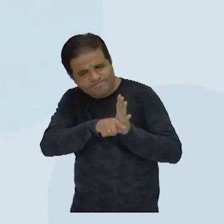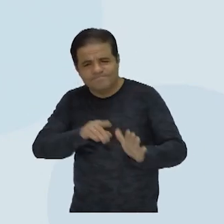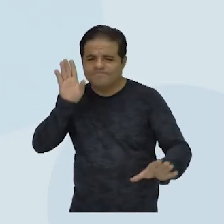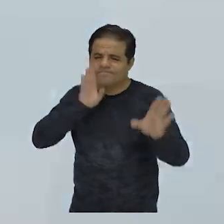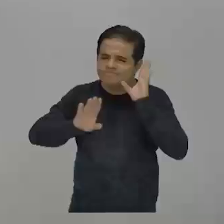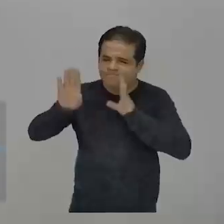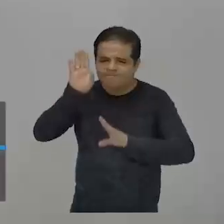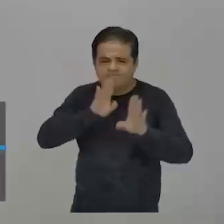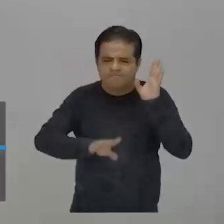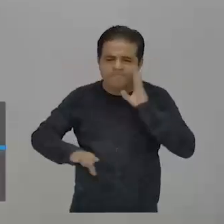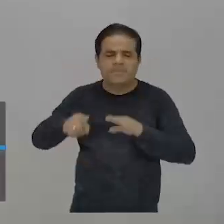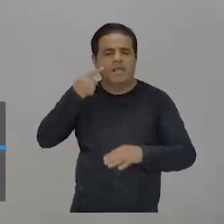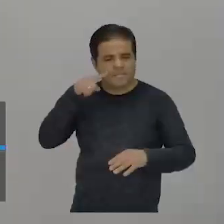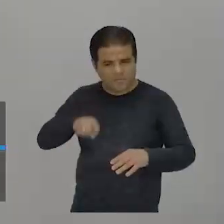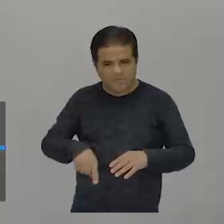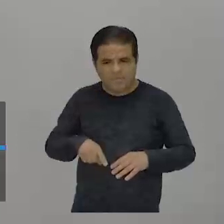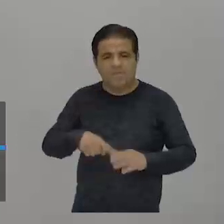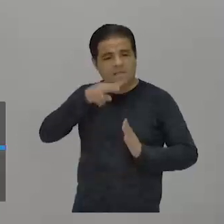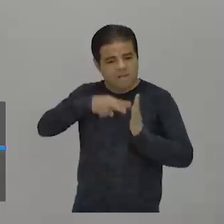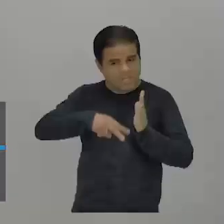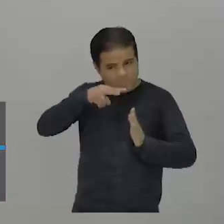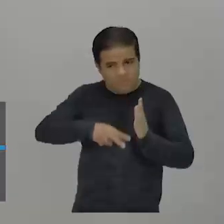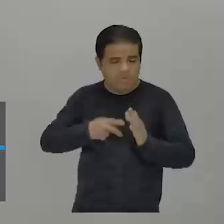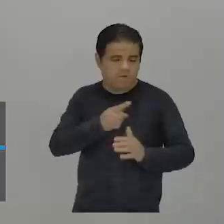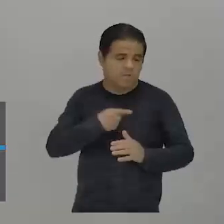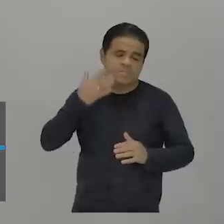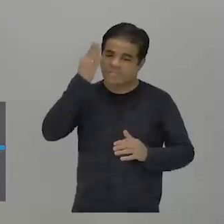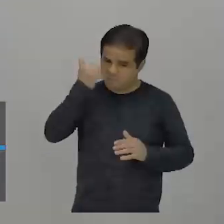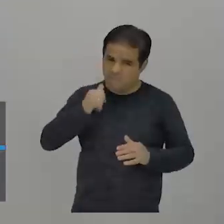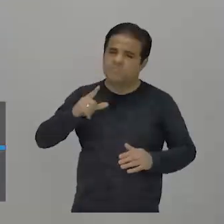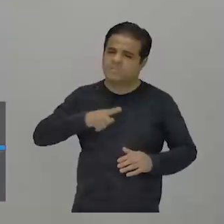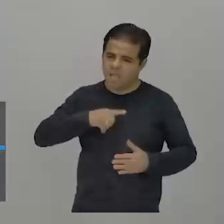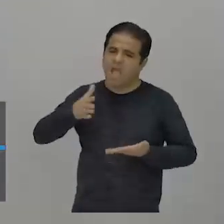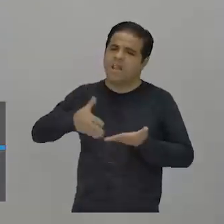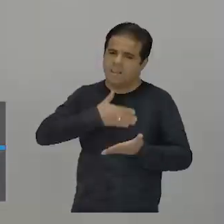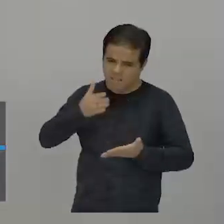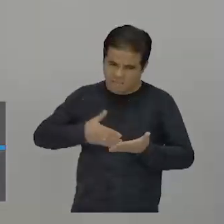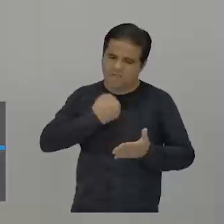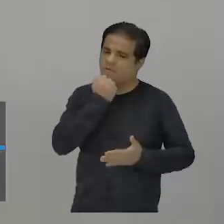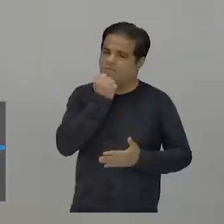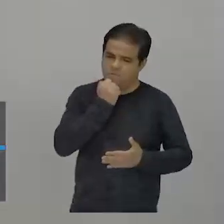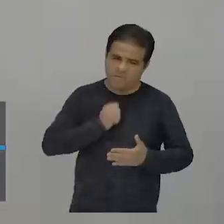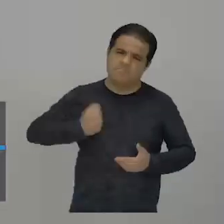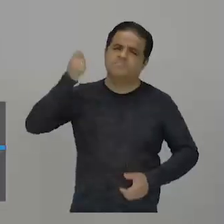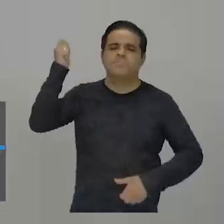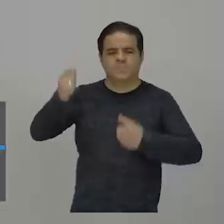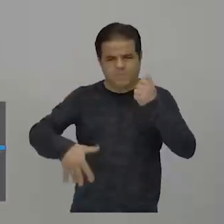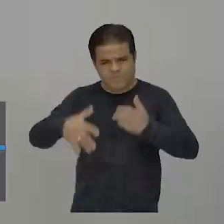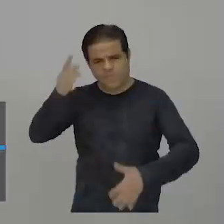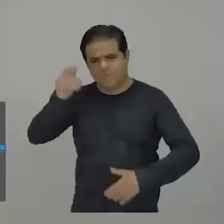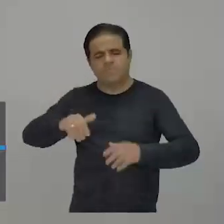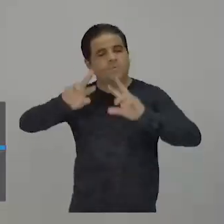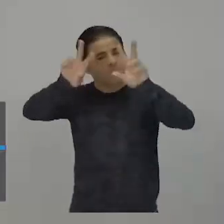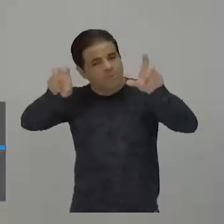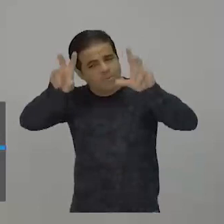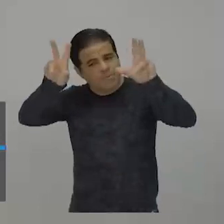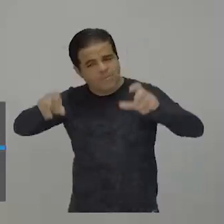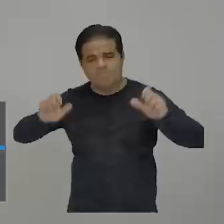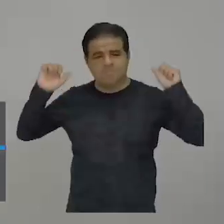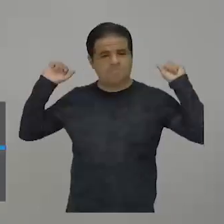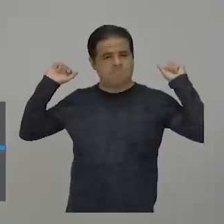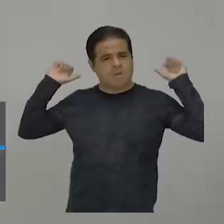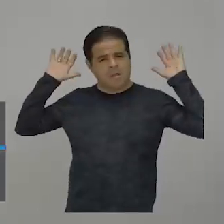aí nós vimos, estamos aí pela leitura, sabemos que existem livros de ficção científica, falando principalmente dessa questão de